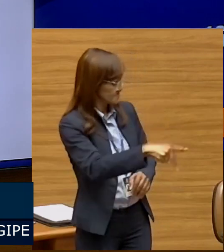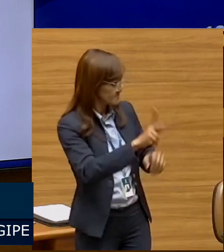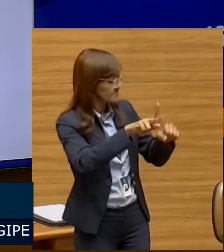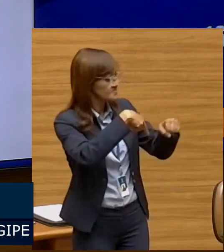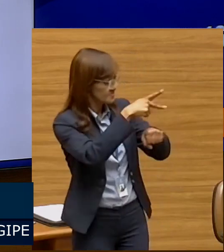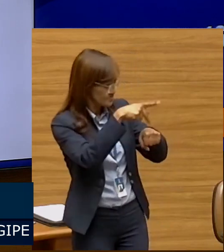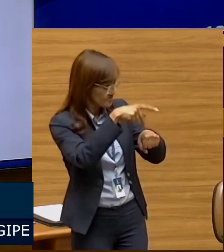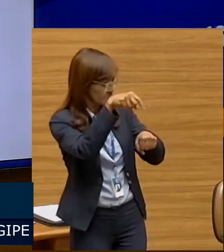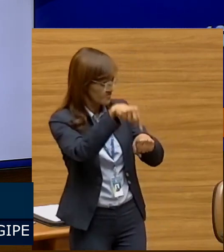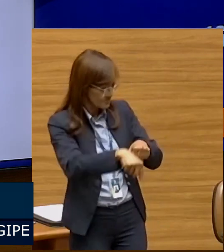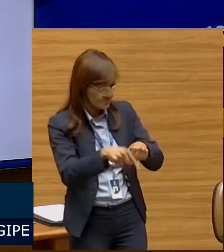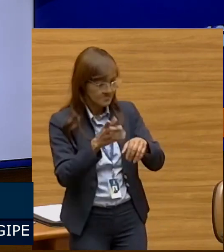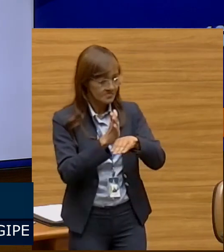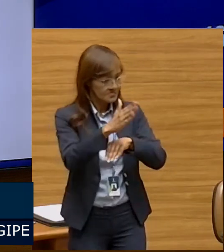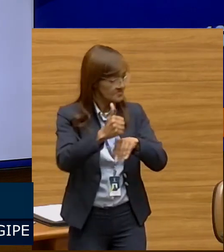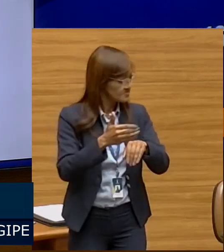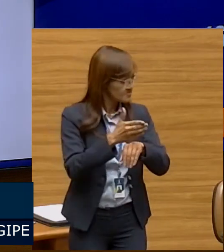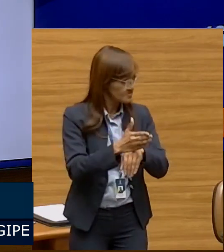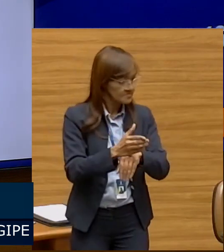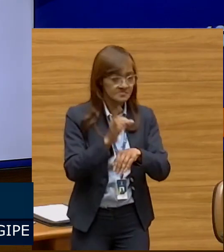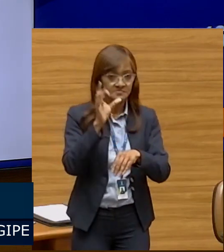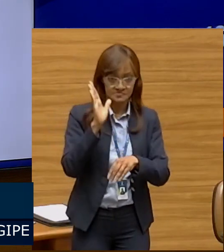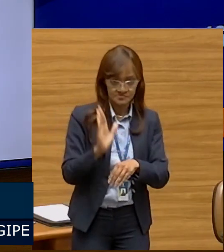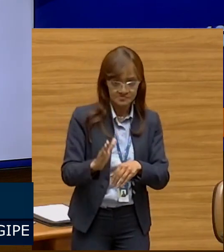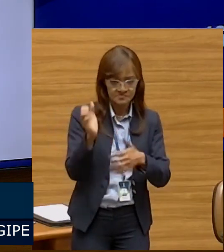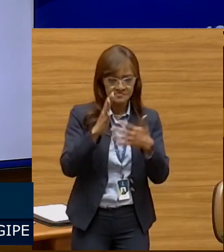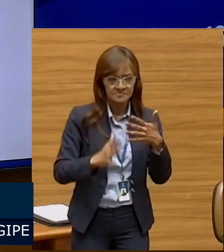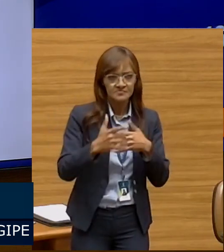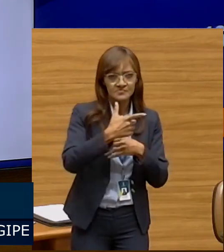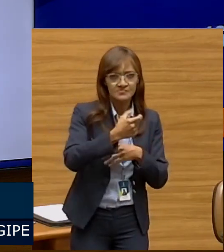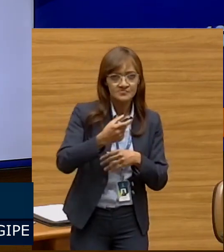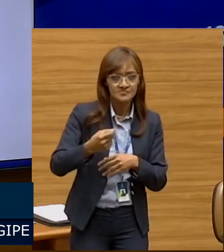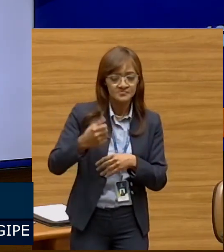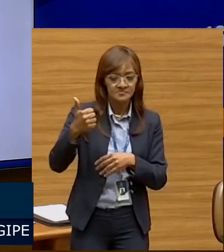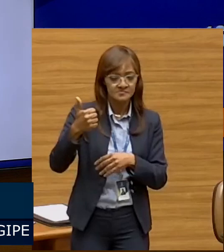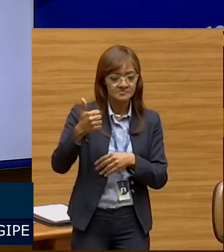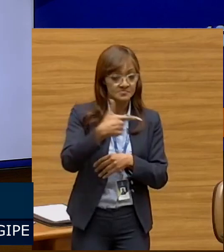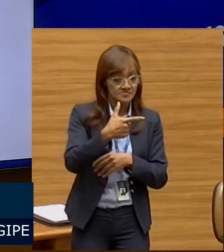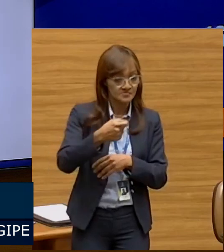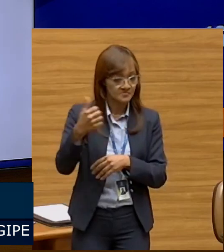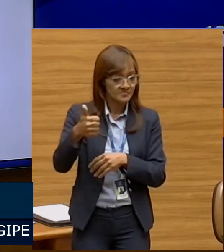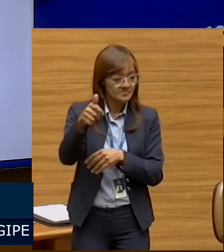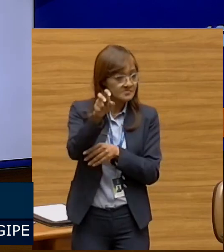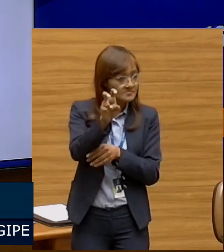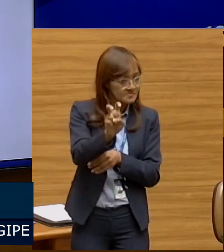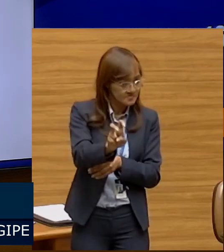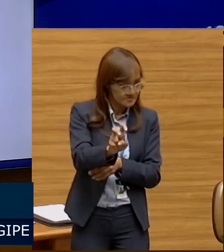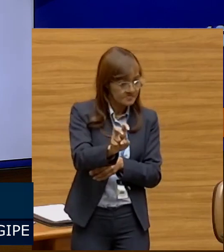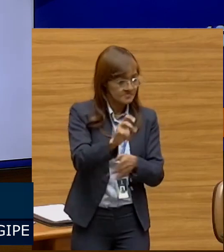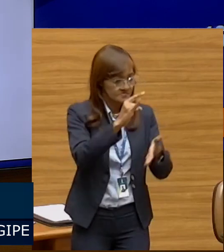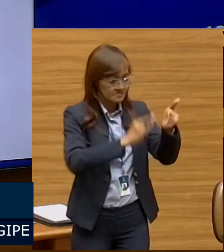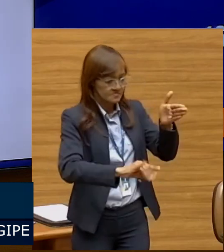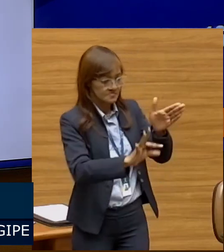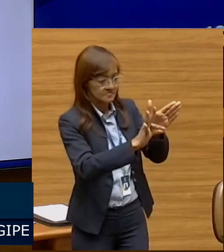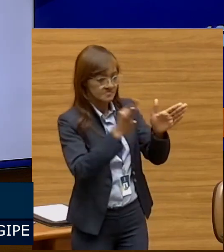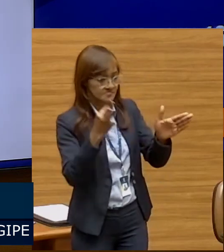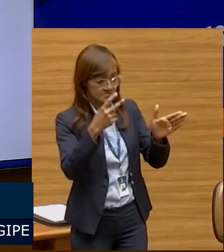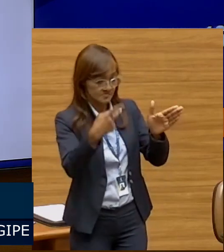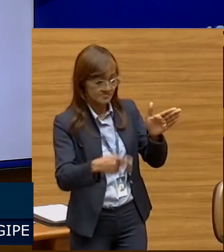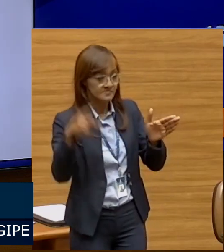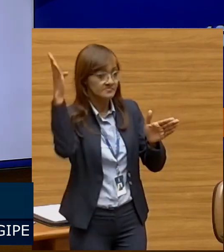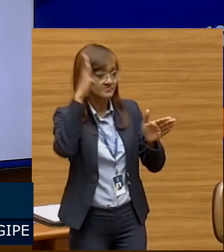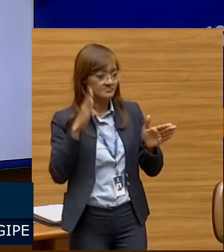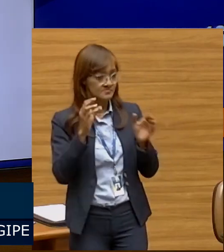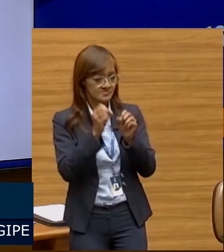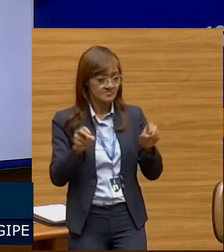a acessibilidade, não somente na Lei Brasileira de Inclusão, que foi em 2015, né? E aí quem assina lá o tratado da ONU aqui no Brasil